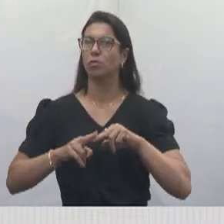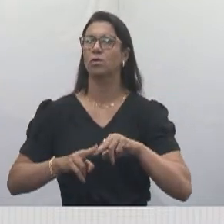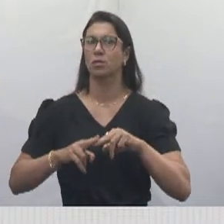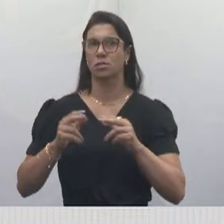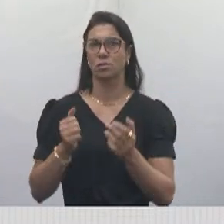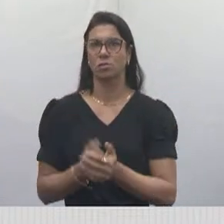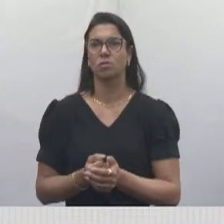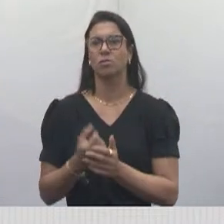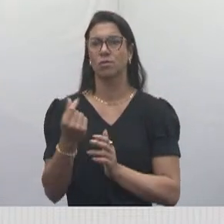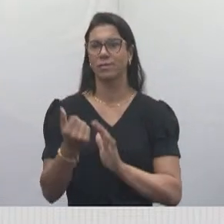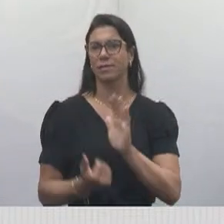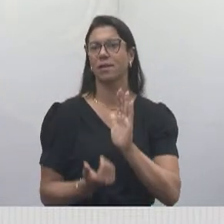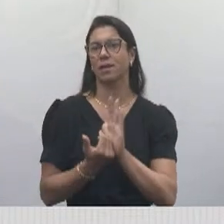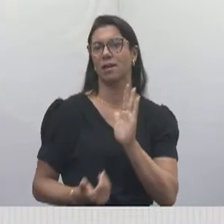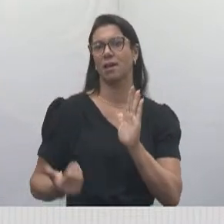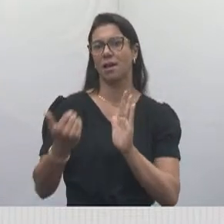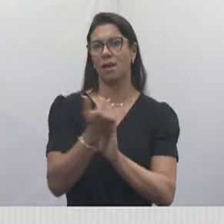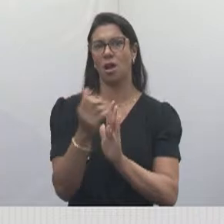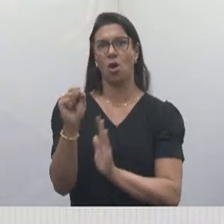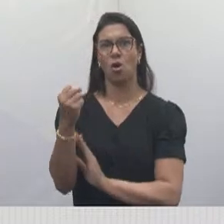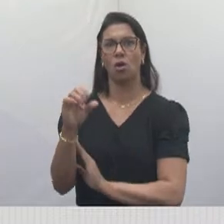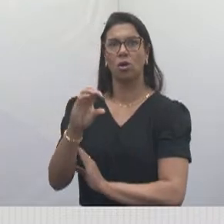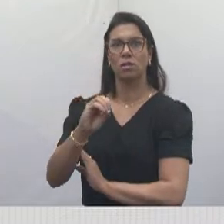gratificação. R$800,